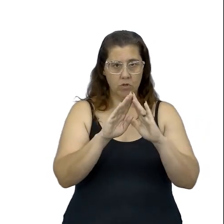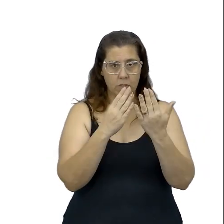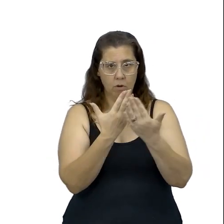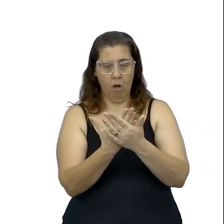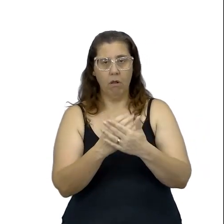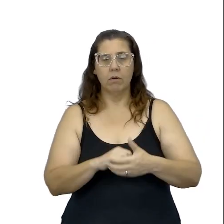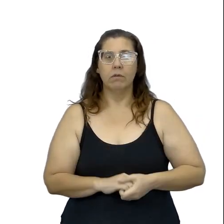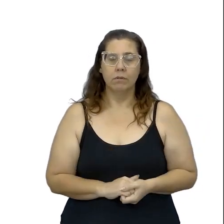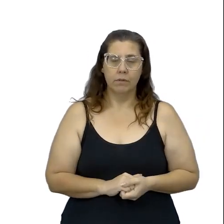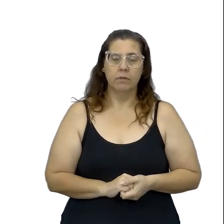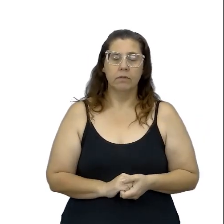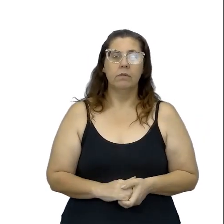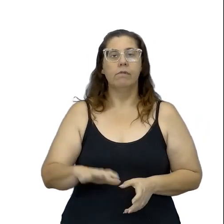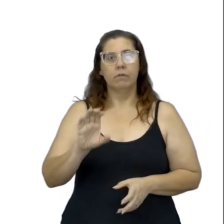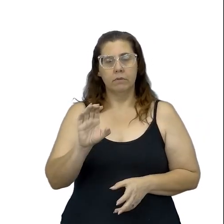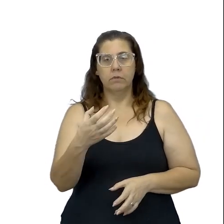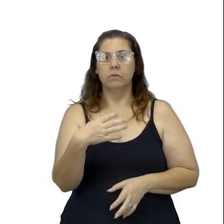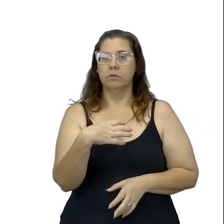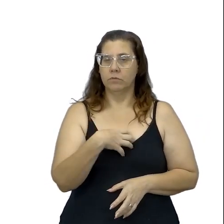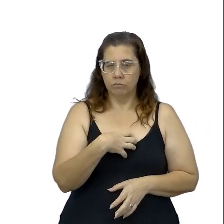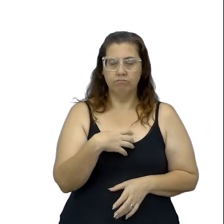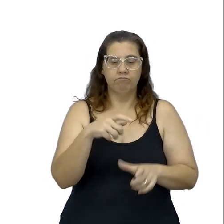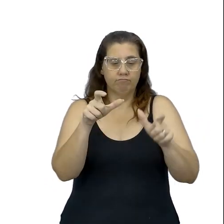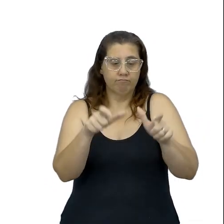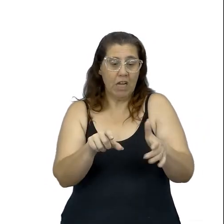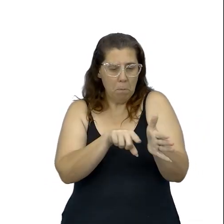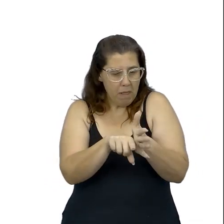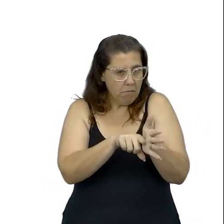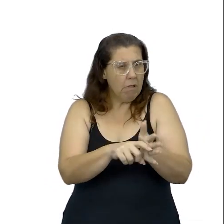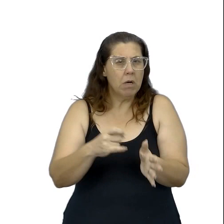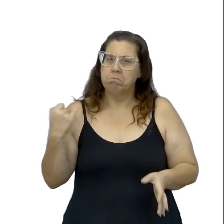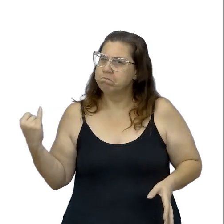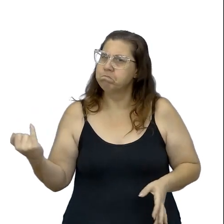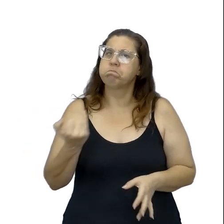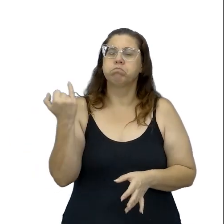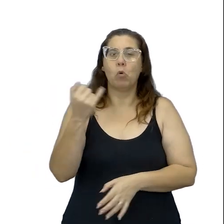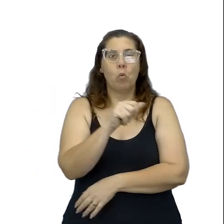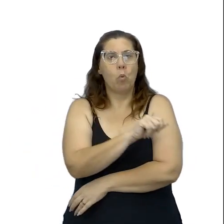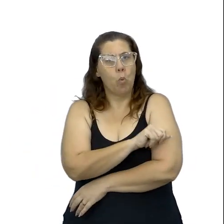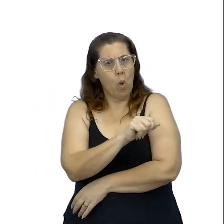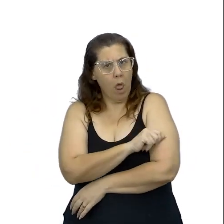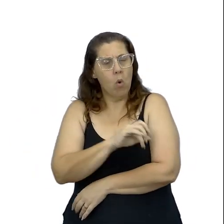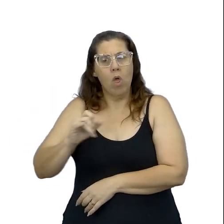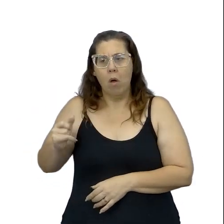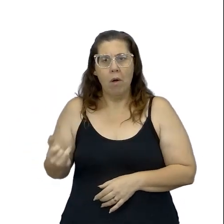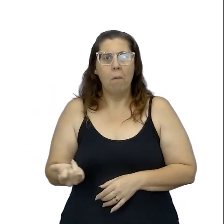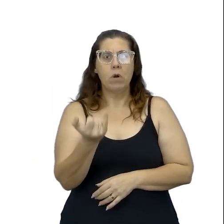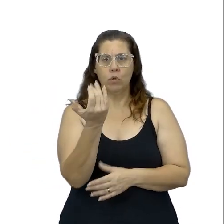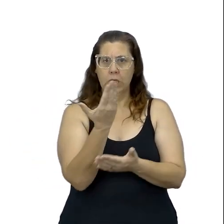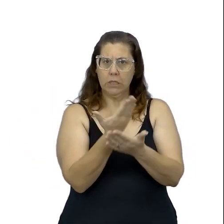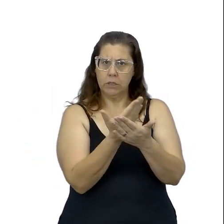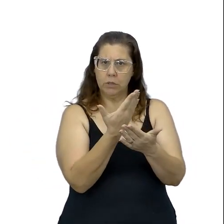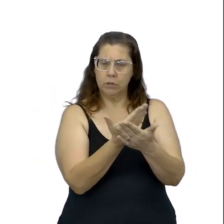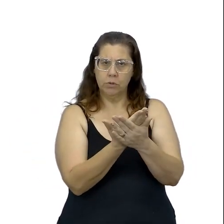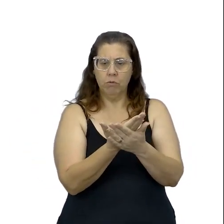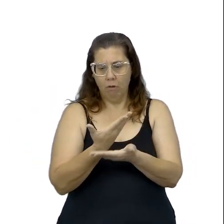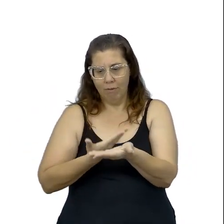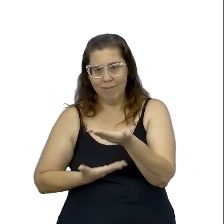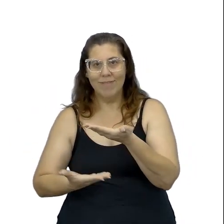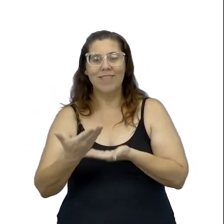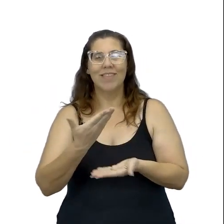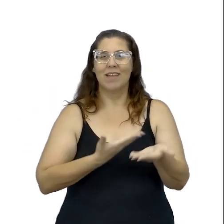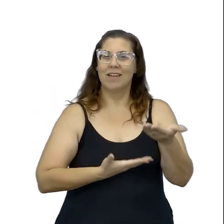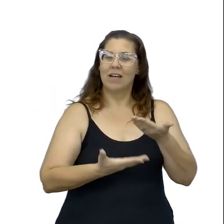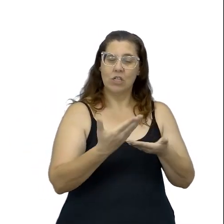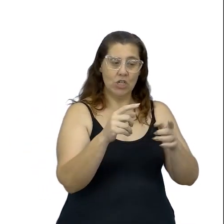né? Assim, é uma fonte de pesquisa fundamental, porque os estudantes têm a oportunidade de estudar e interagir